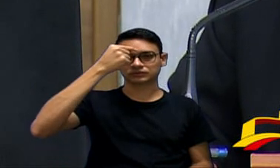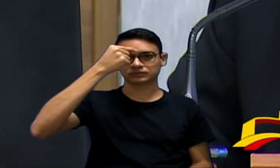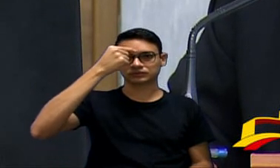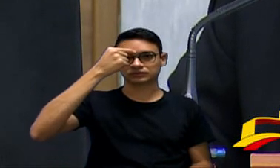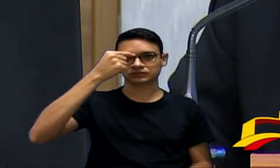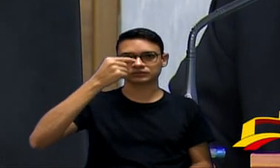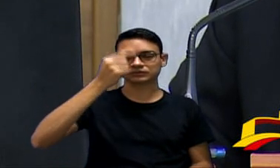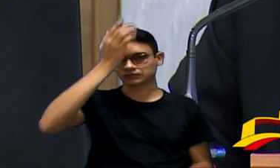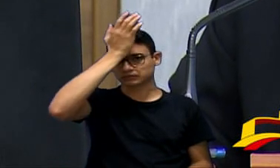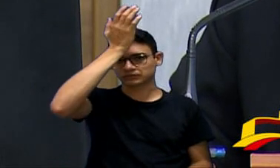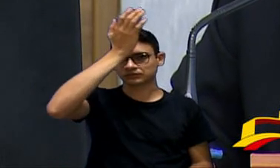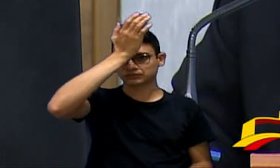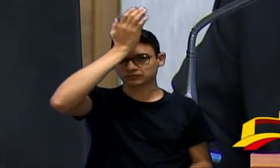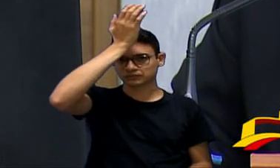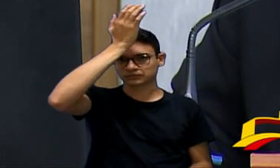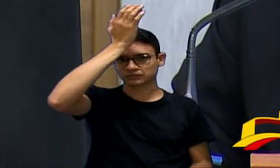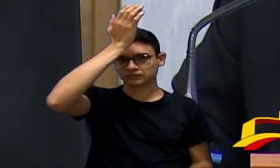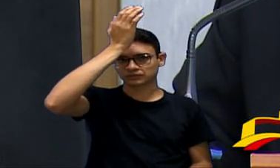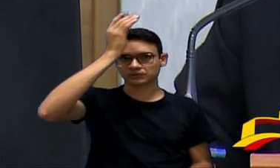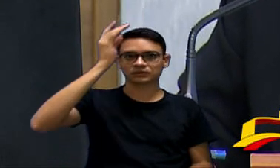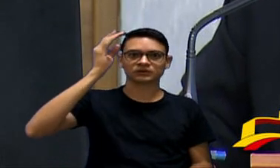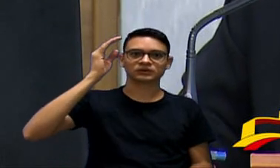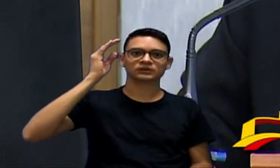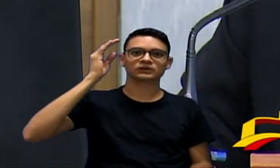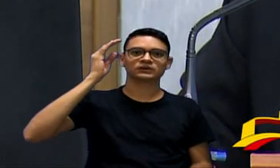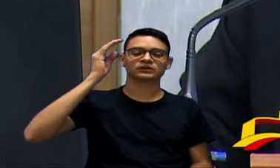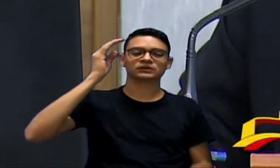Fábio Simoa, vereador Fábio,